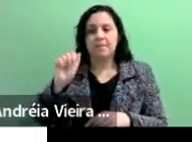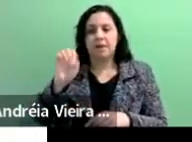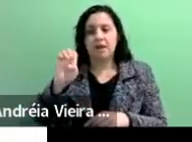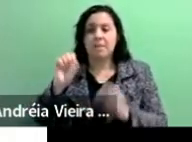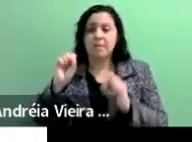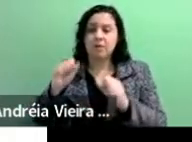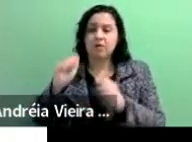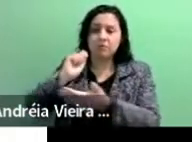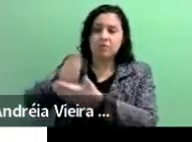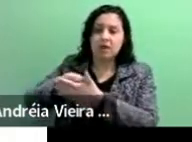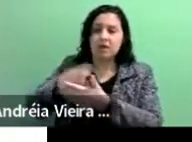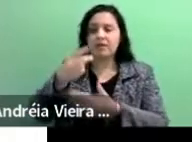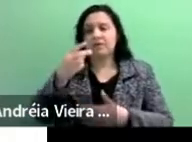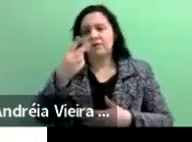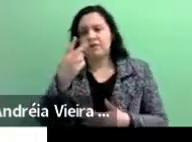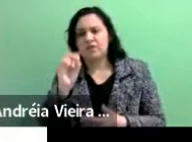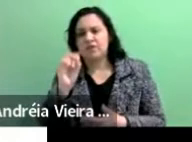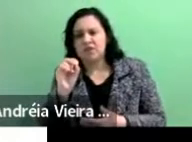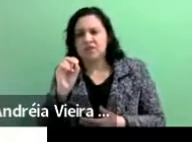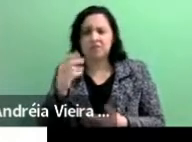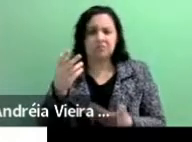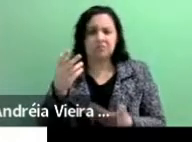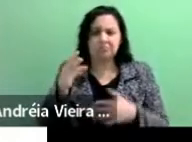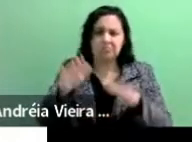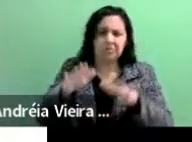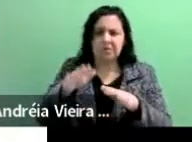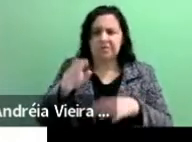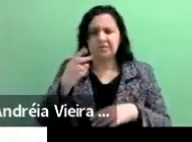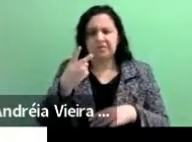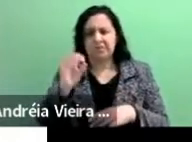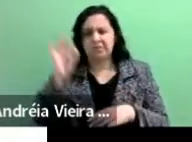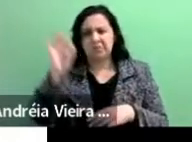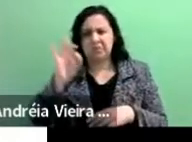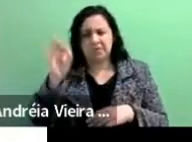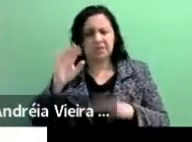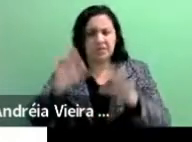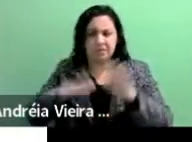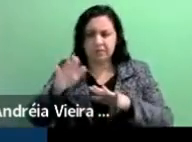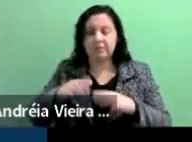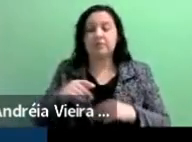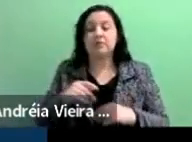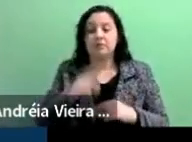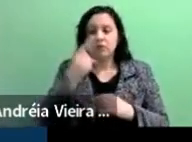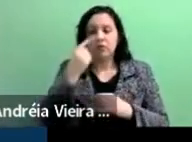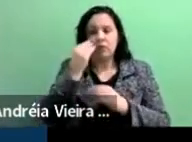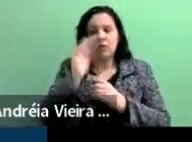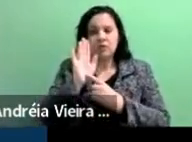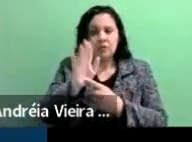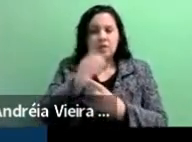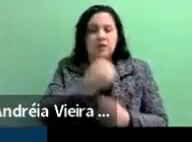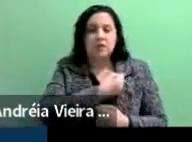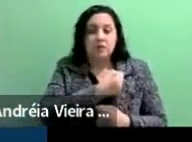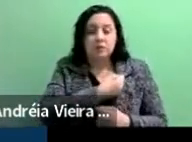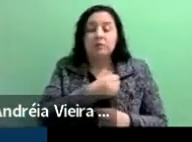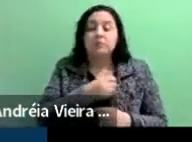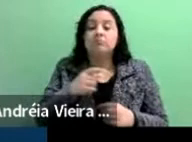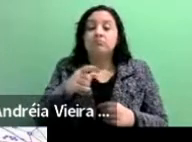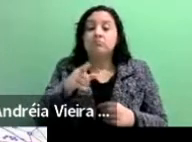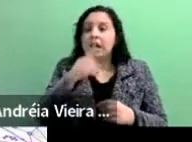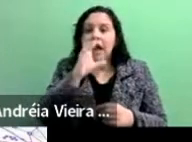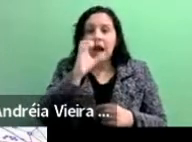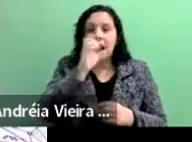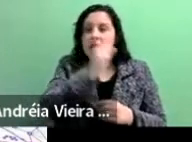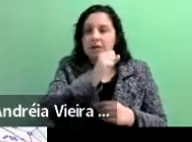a 20%, eu mostro essas informações a seguir. Mas é um modelo muito rápido, onde se tem acesso aos principais centros